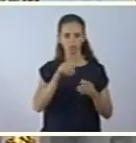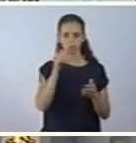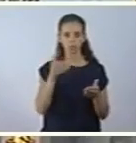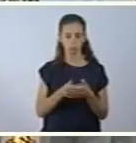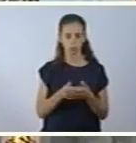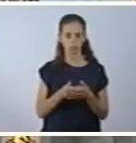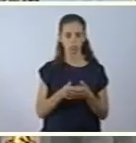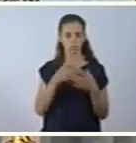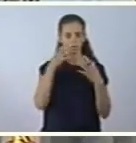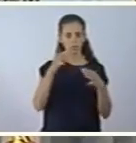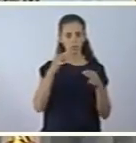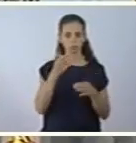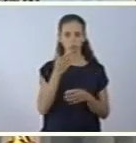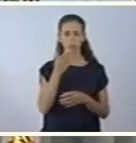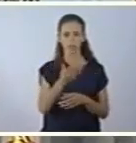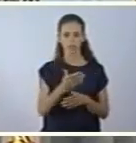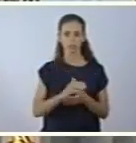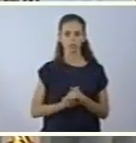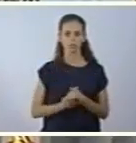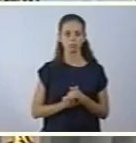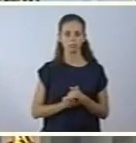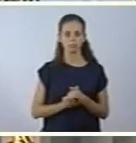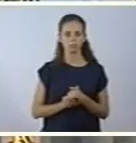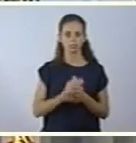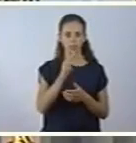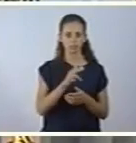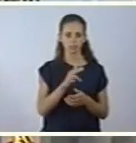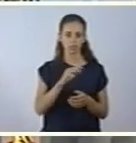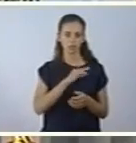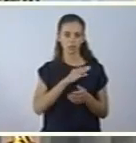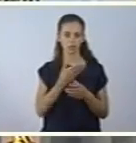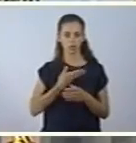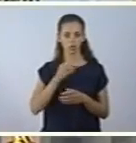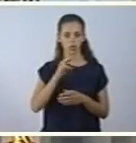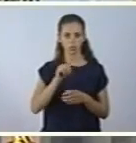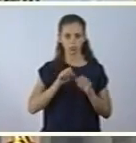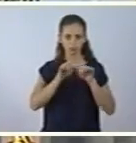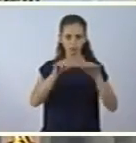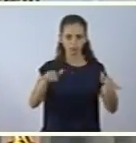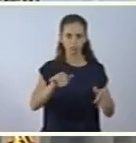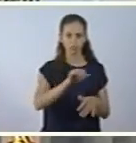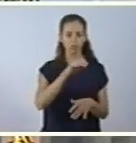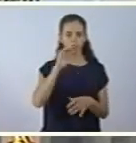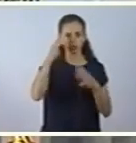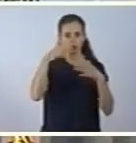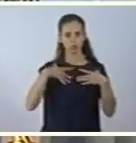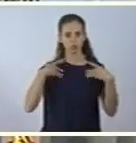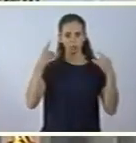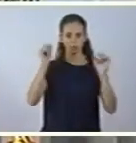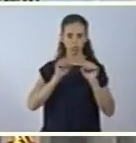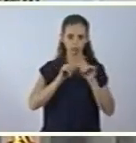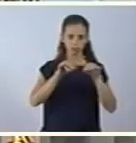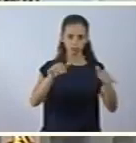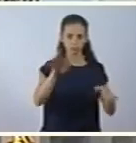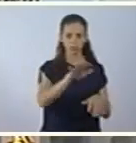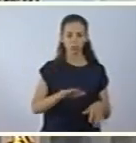mortos, humildemente vos suplicamos: santificai estes dons, derramando sobre eles o vosso Espírito,